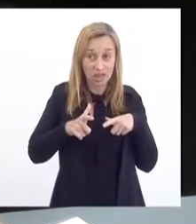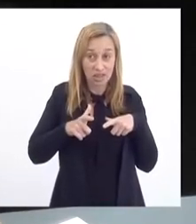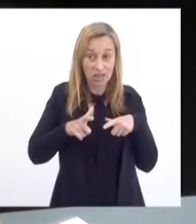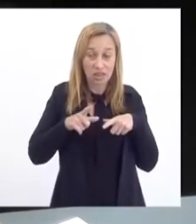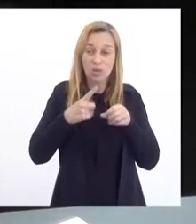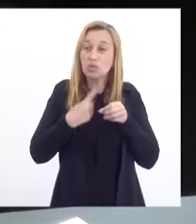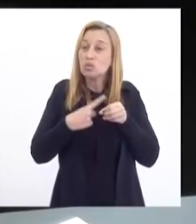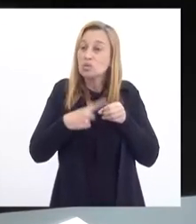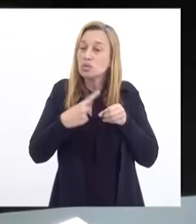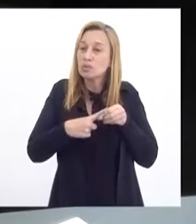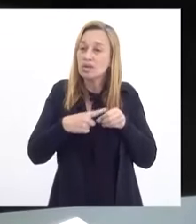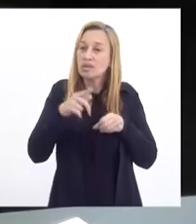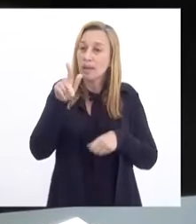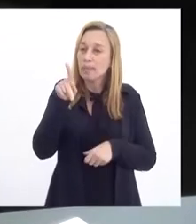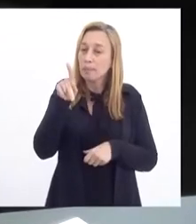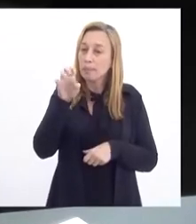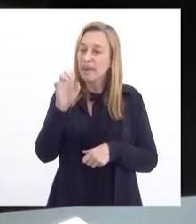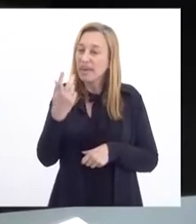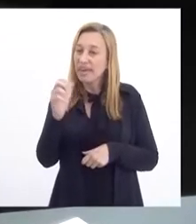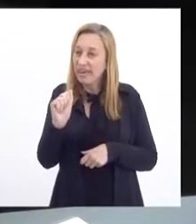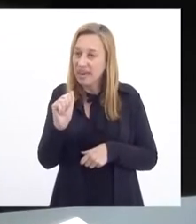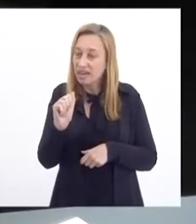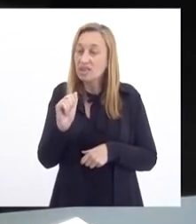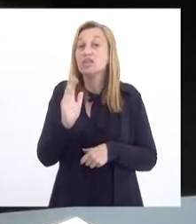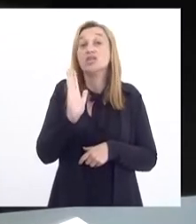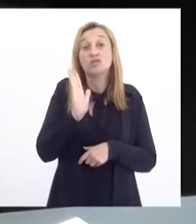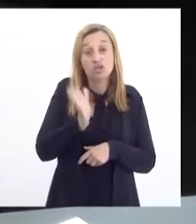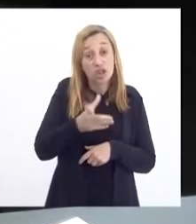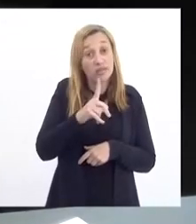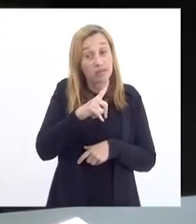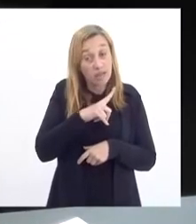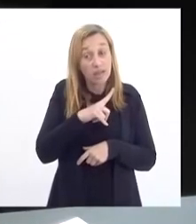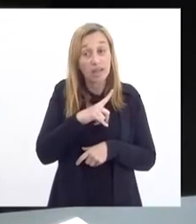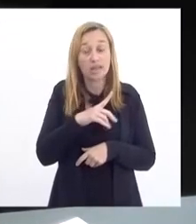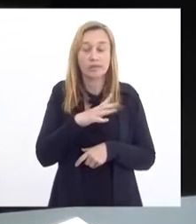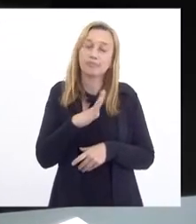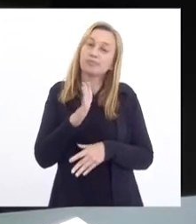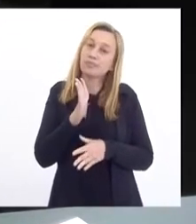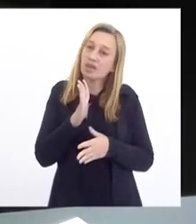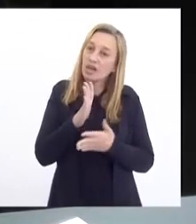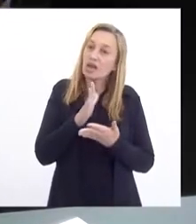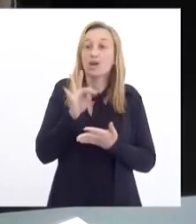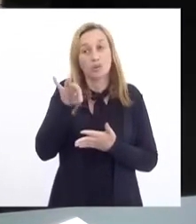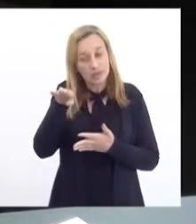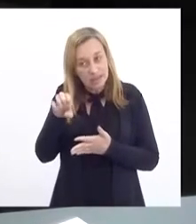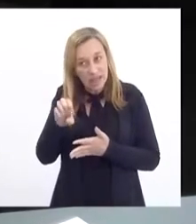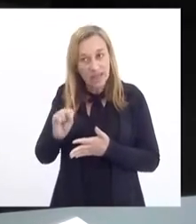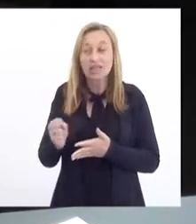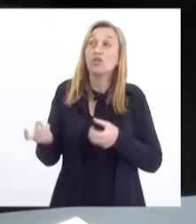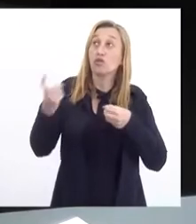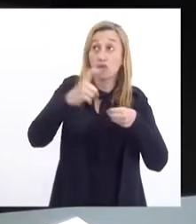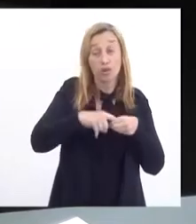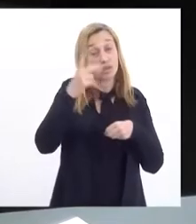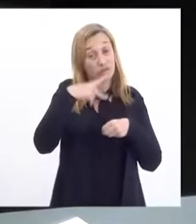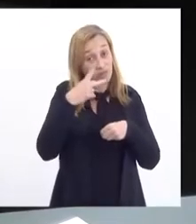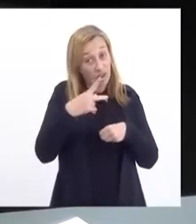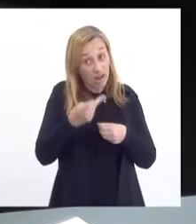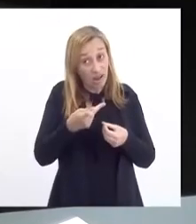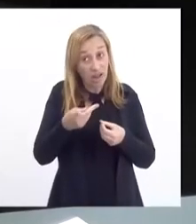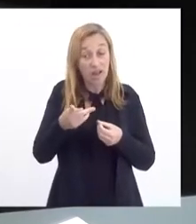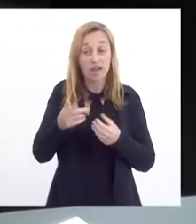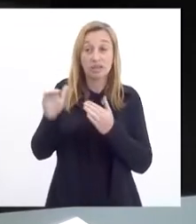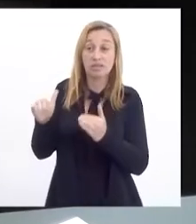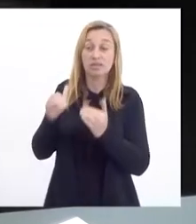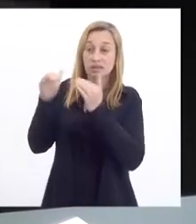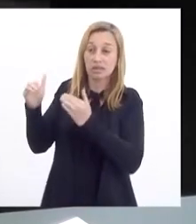bairro da Penha. Então já há, apesar da tese, volto a dizer, de Vossa Excelência, ter validade,